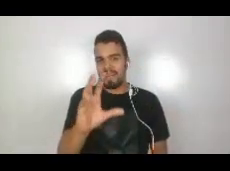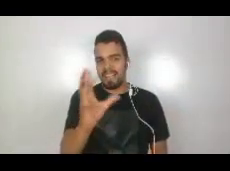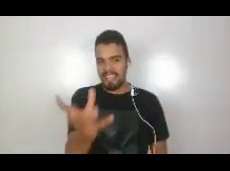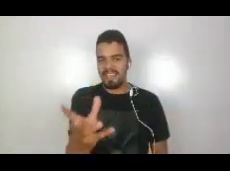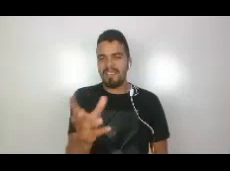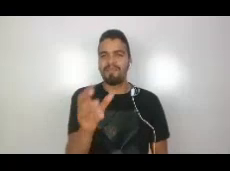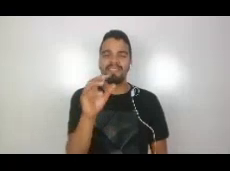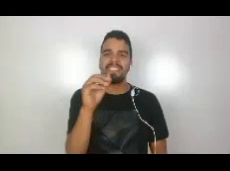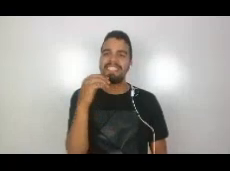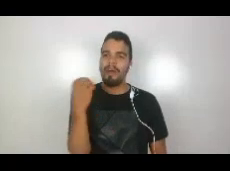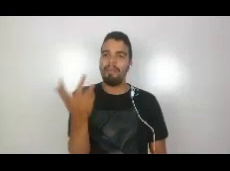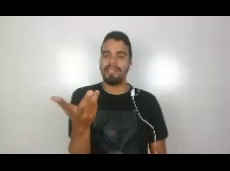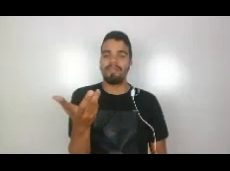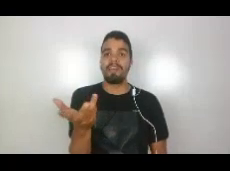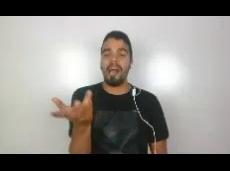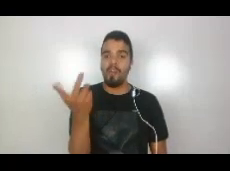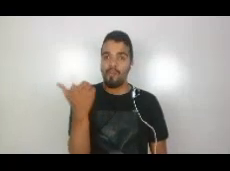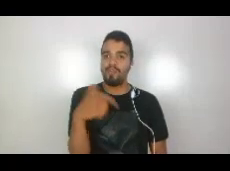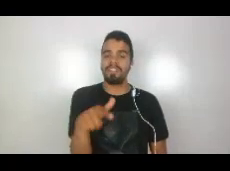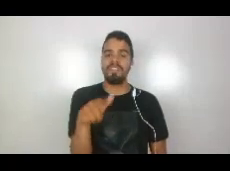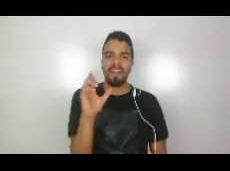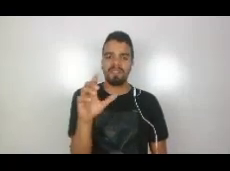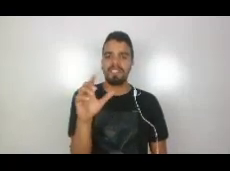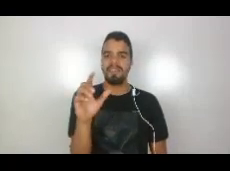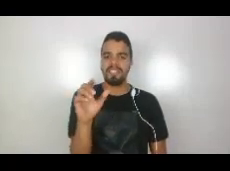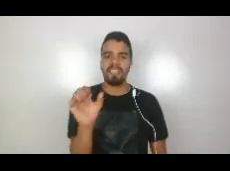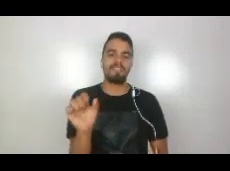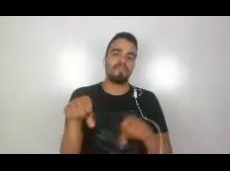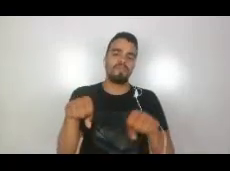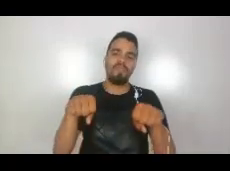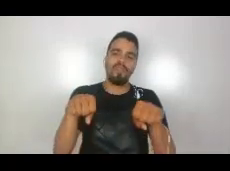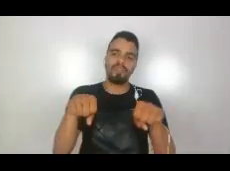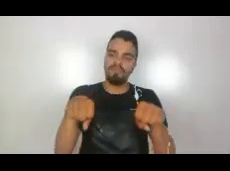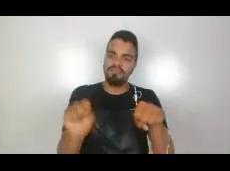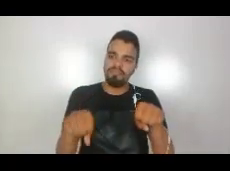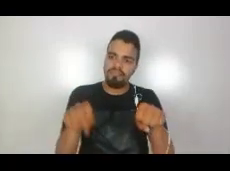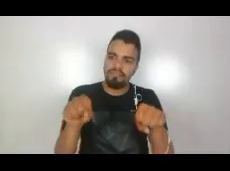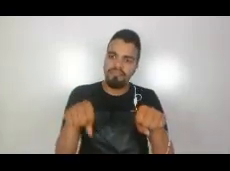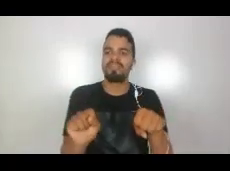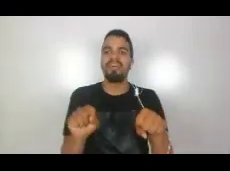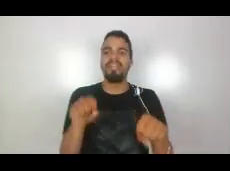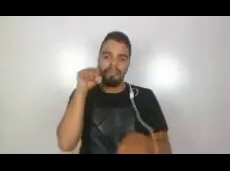vai aprender o sinal mesmo. Alguns, de fato, são esses sinais, por exemplo, moto,